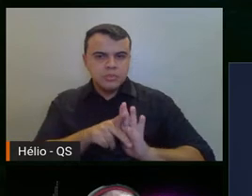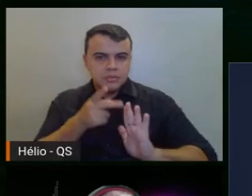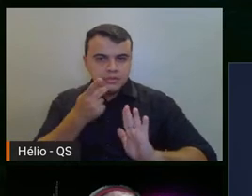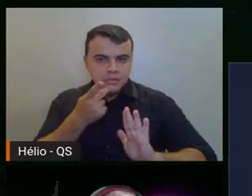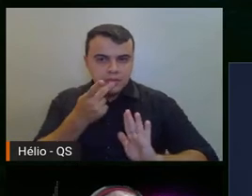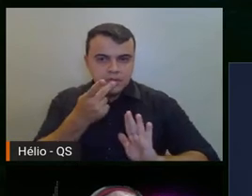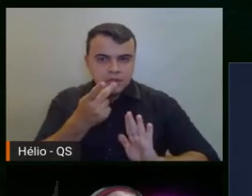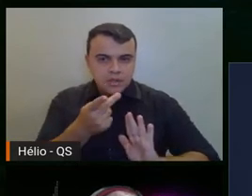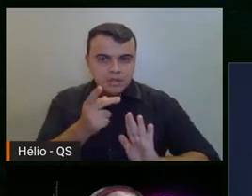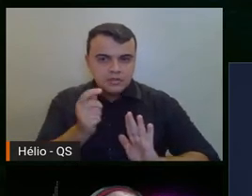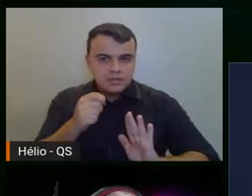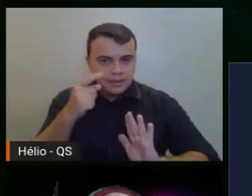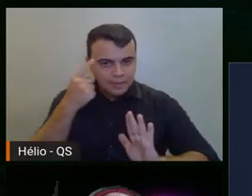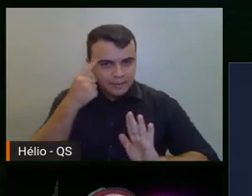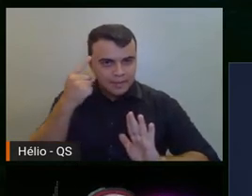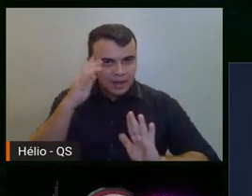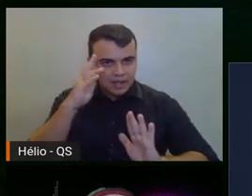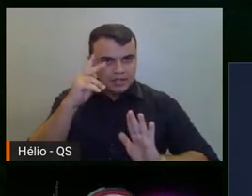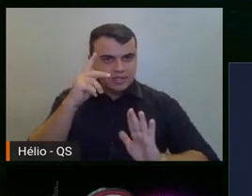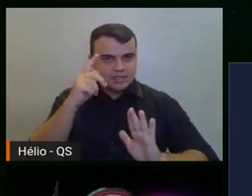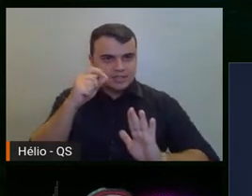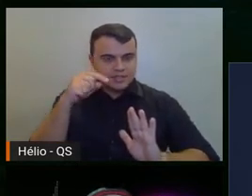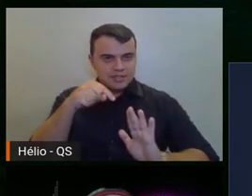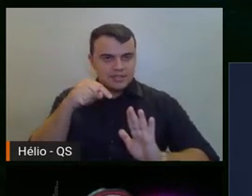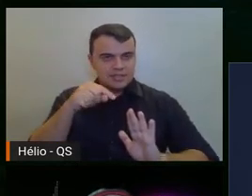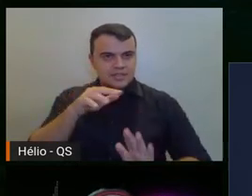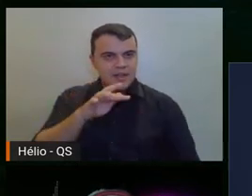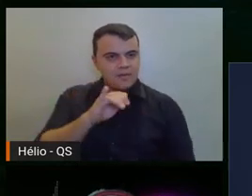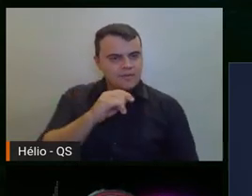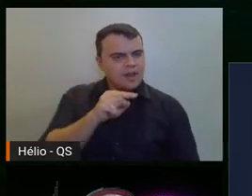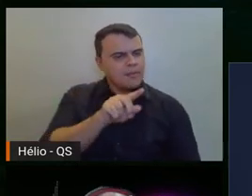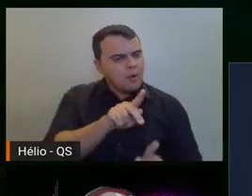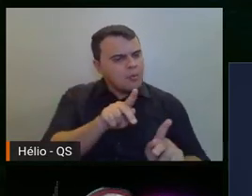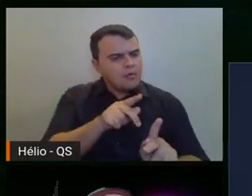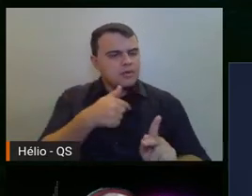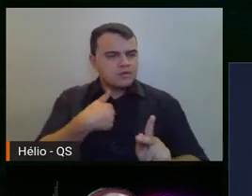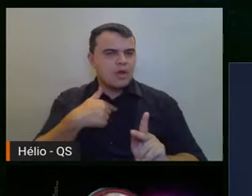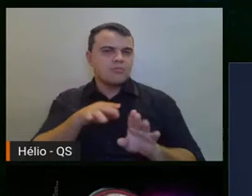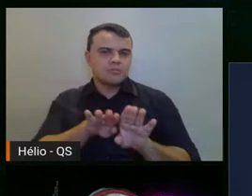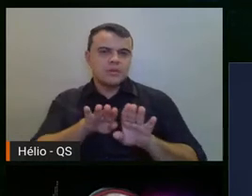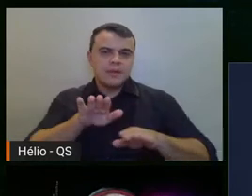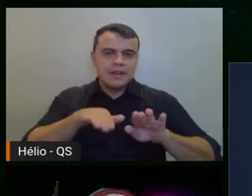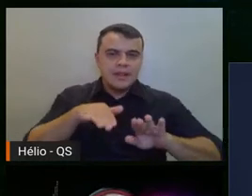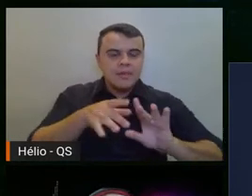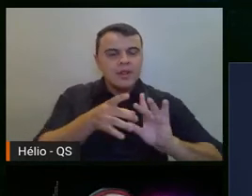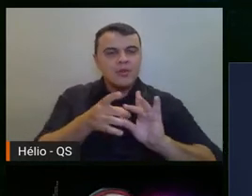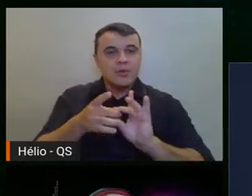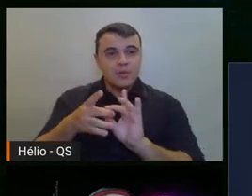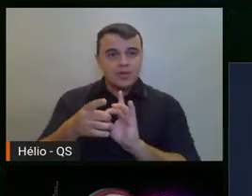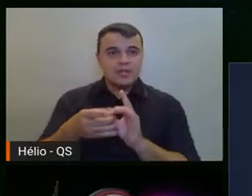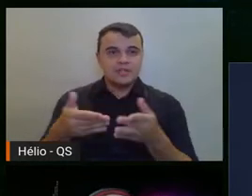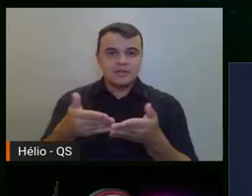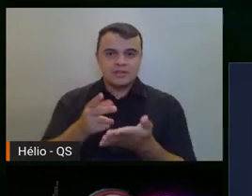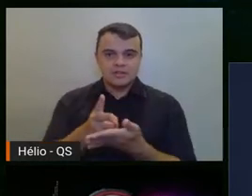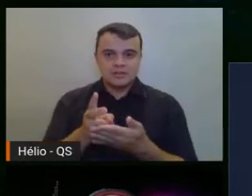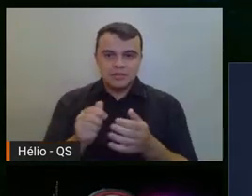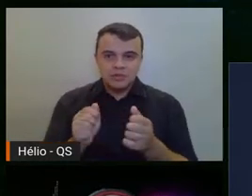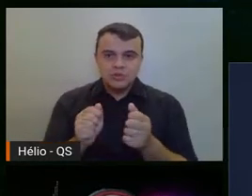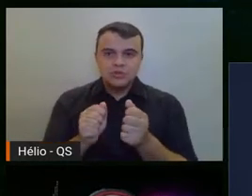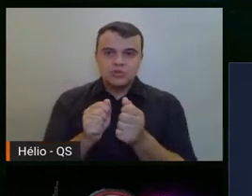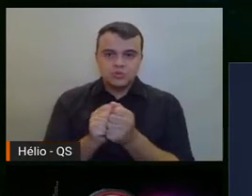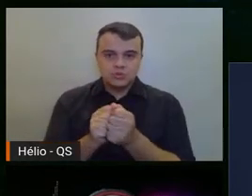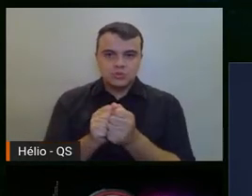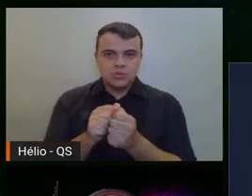ele é uma das pessoas que ministra aí uns dos xperias assim como eu o Renan enfim dependendo do contexto a gente está sempre presente aí